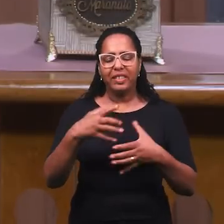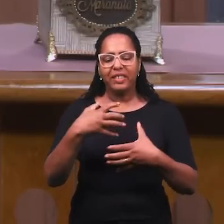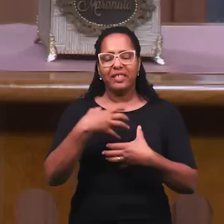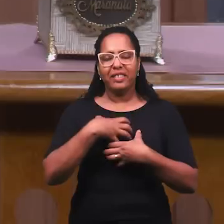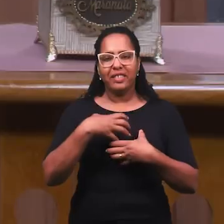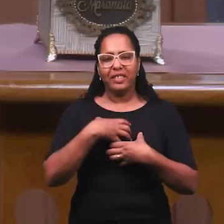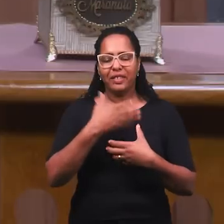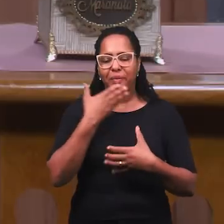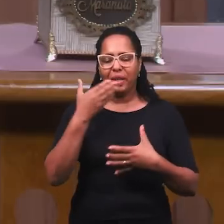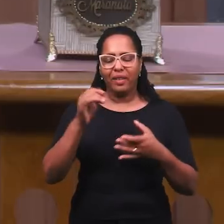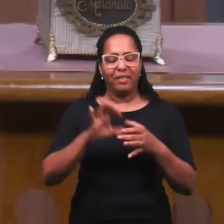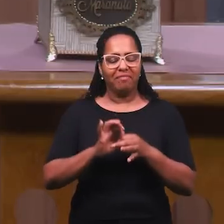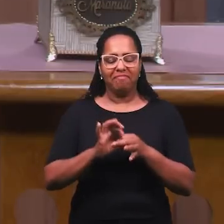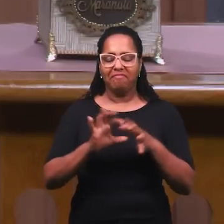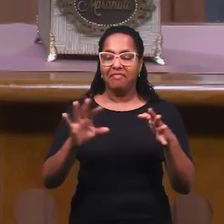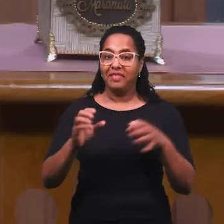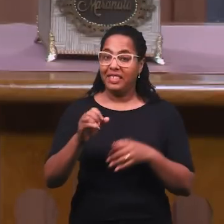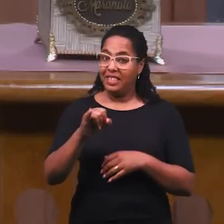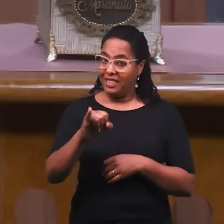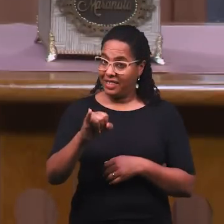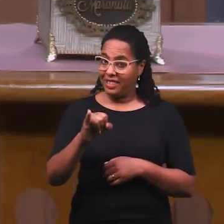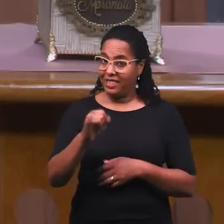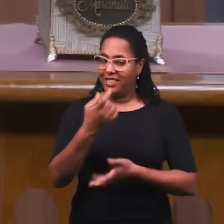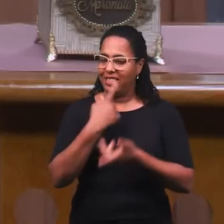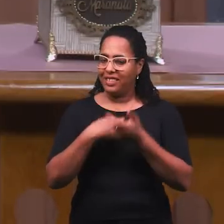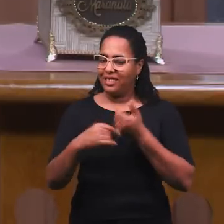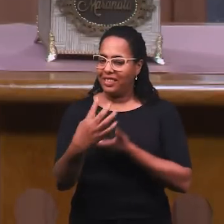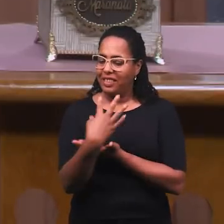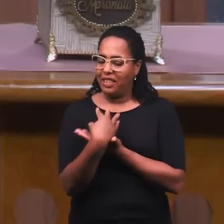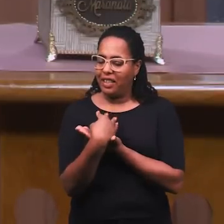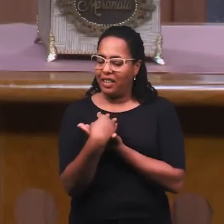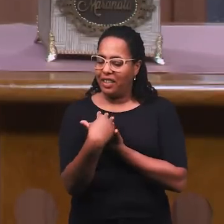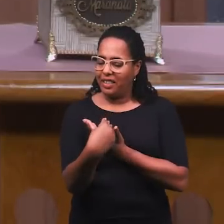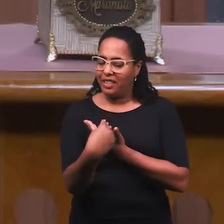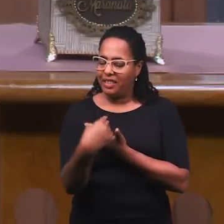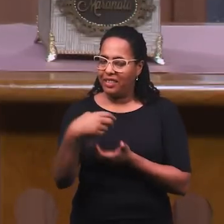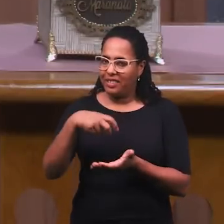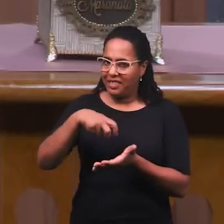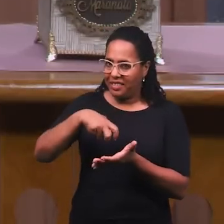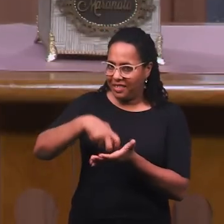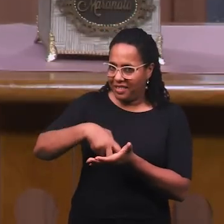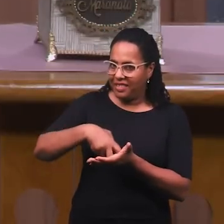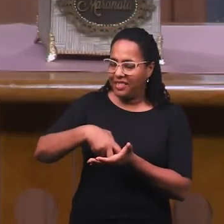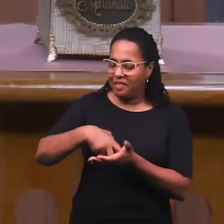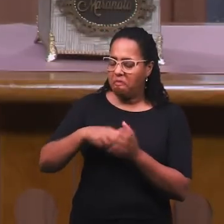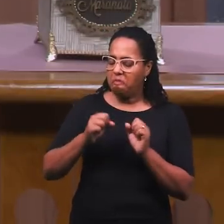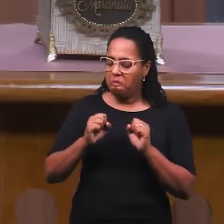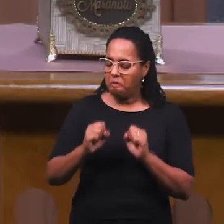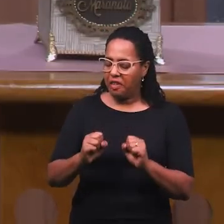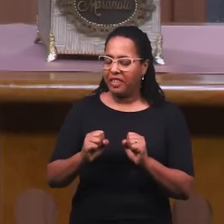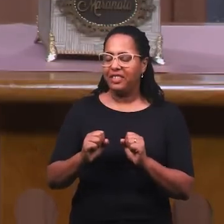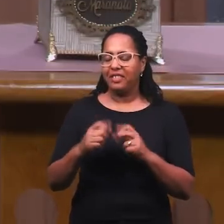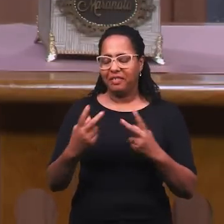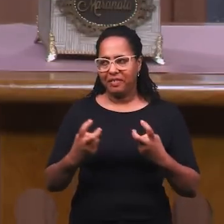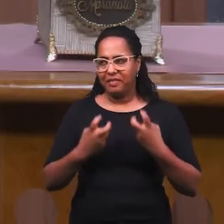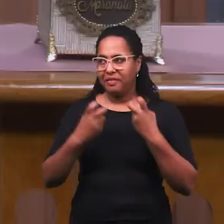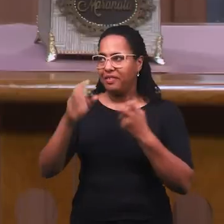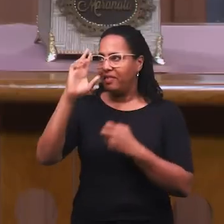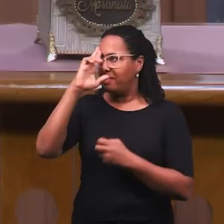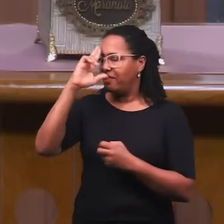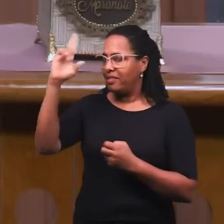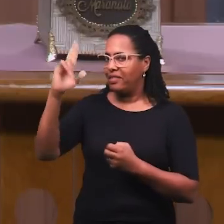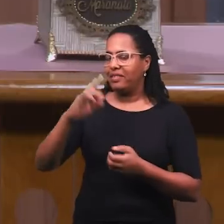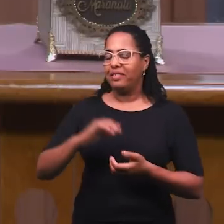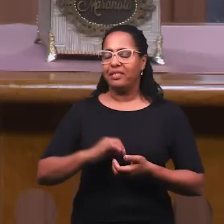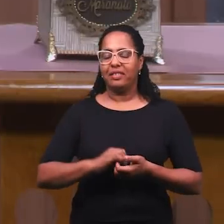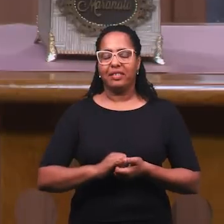vontade. Se quiser participar conosco deste momento, nós estaremos ajoelhando para